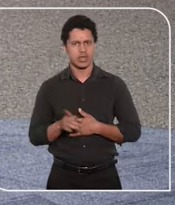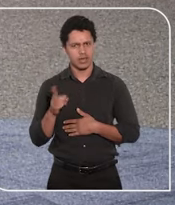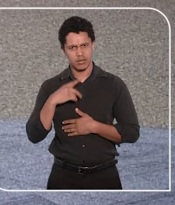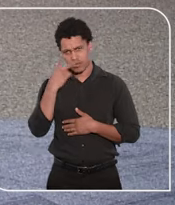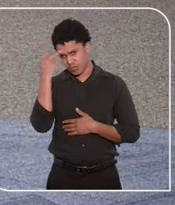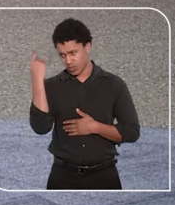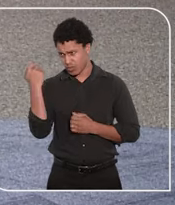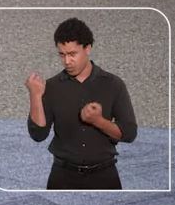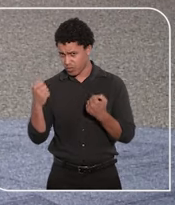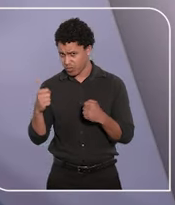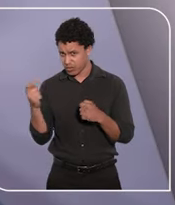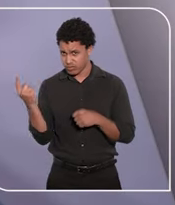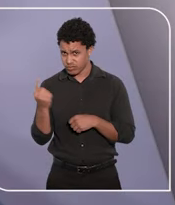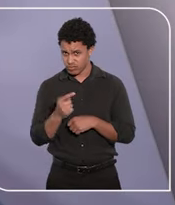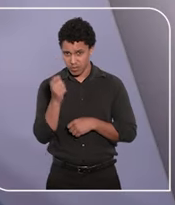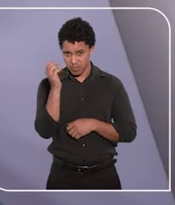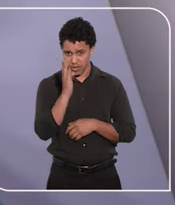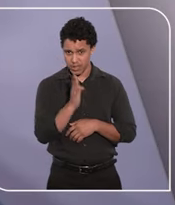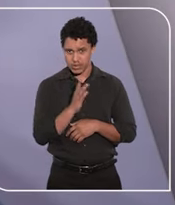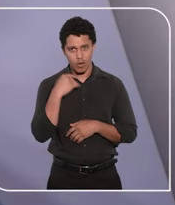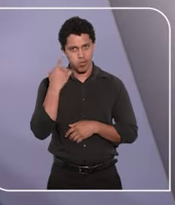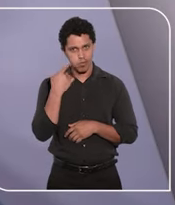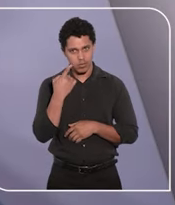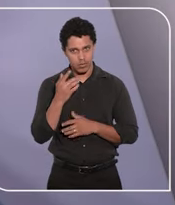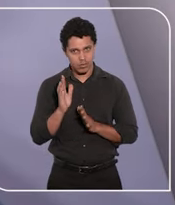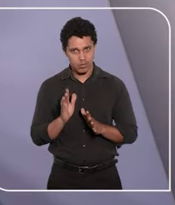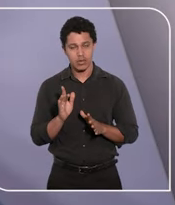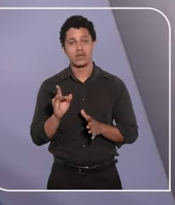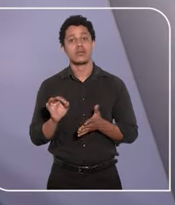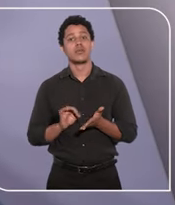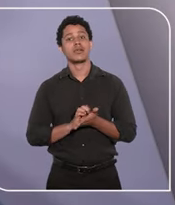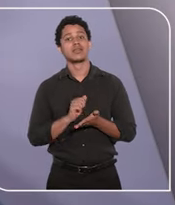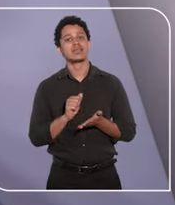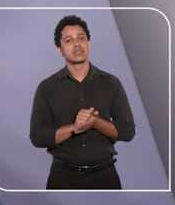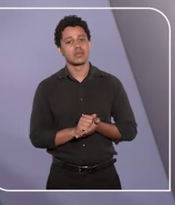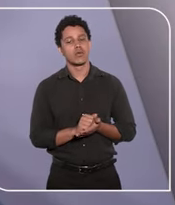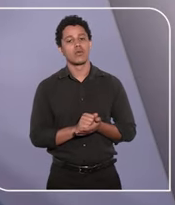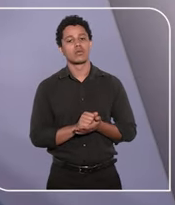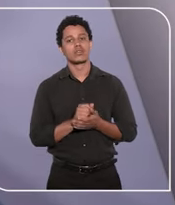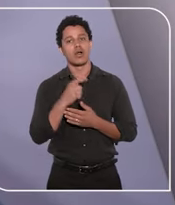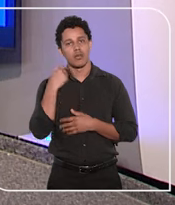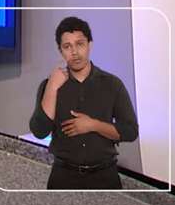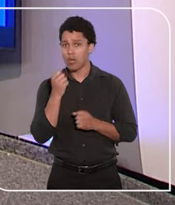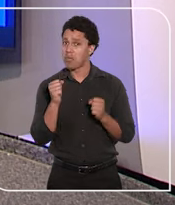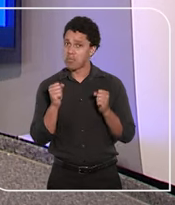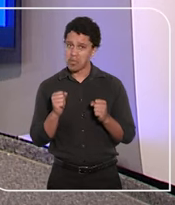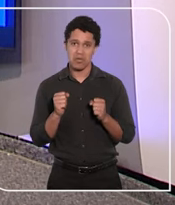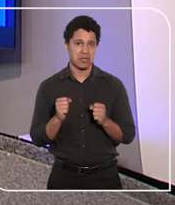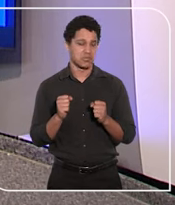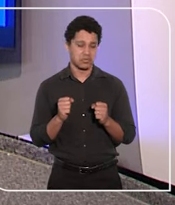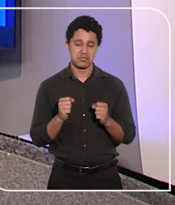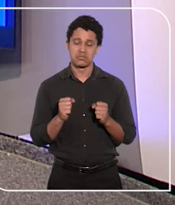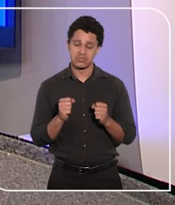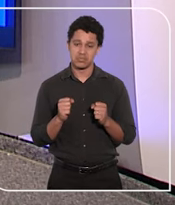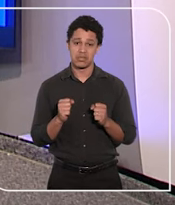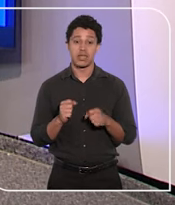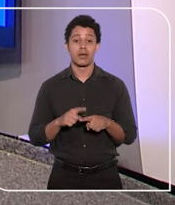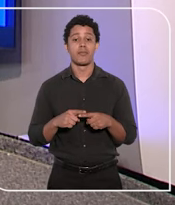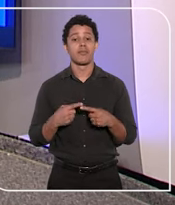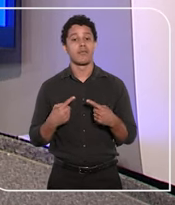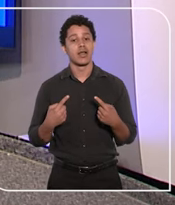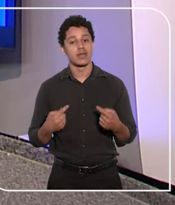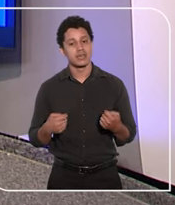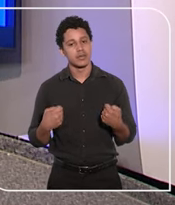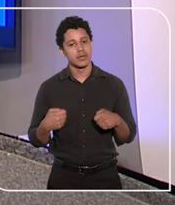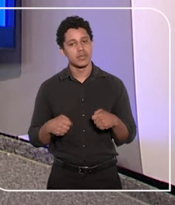exercer a advocacia no Brasil ou obter a inscrição de advogado no Brasil? Pode, perfeitamente possível. Só que eles vão ter um